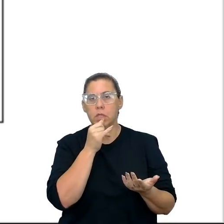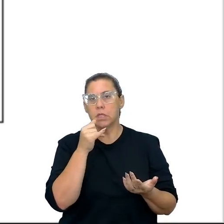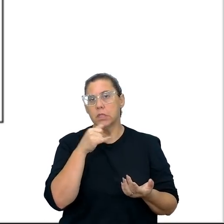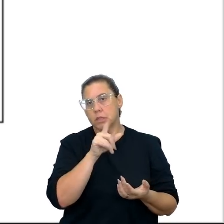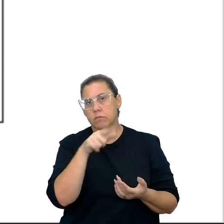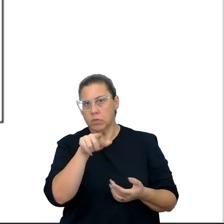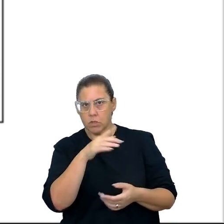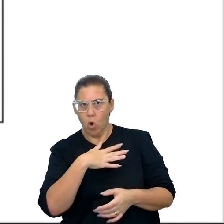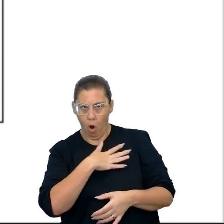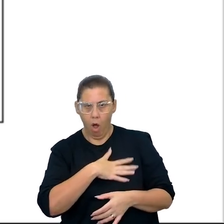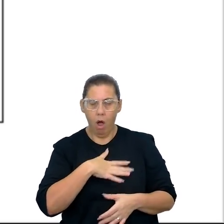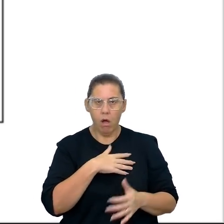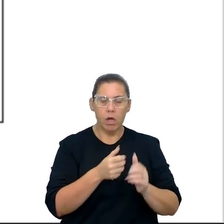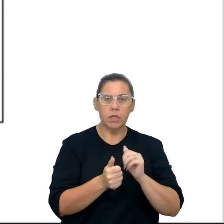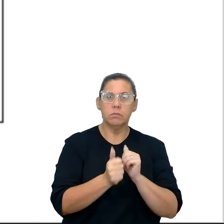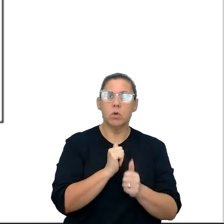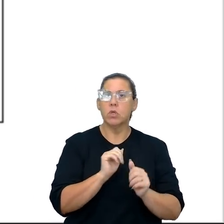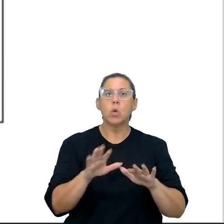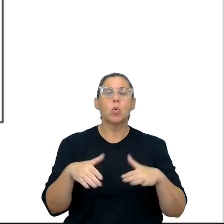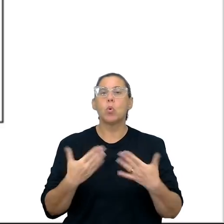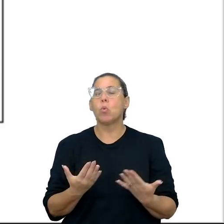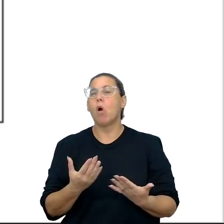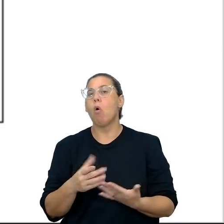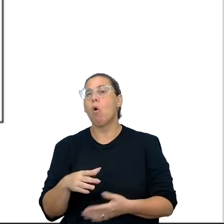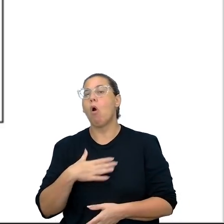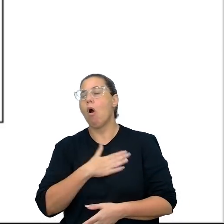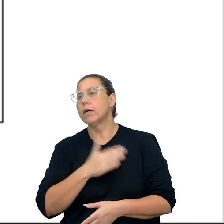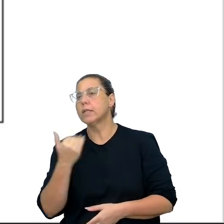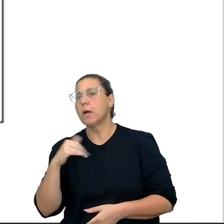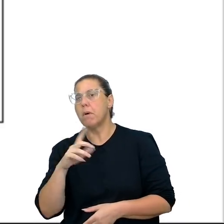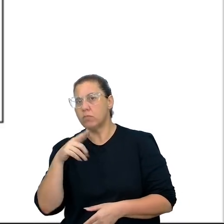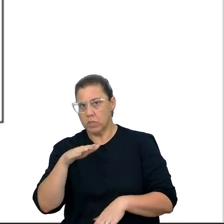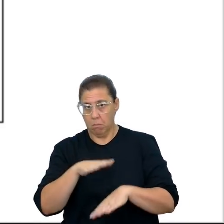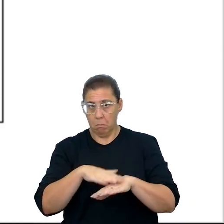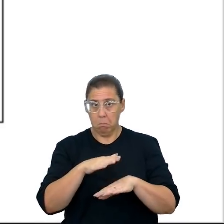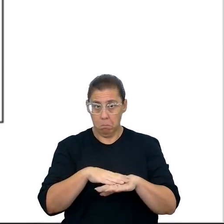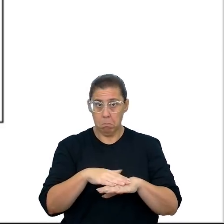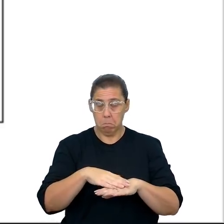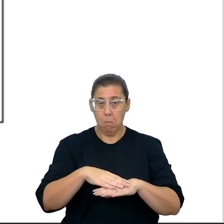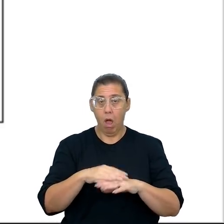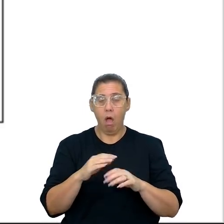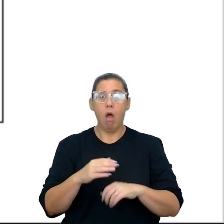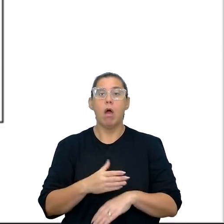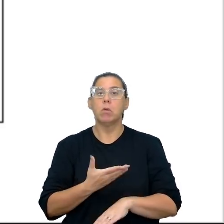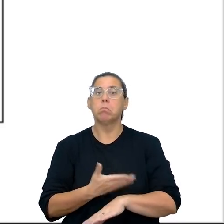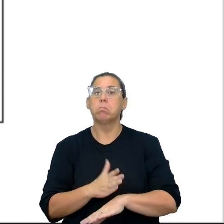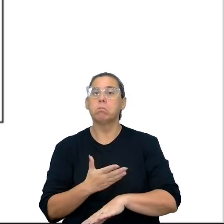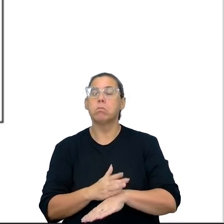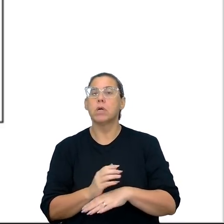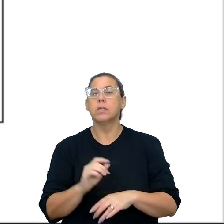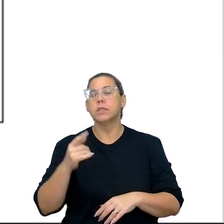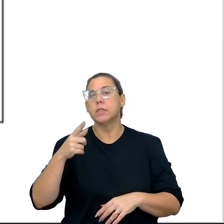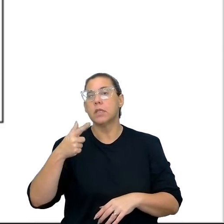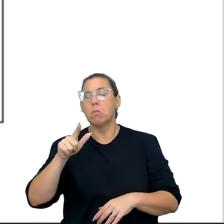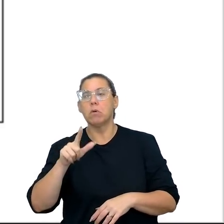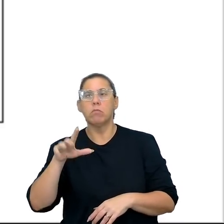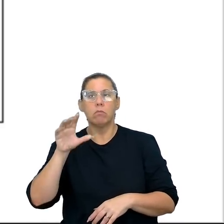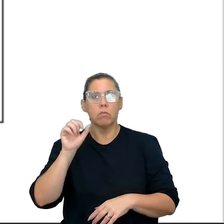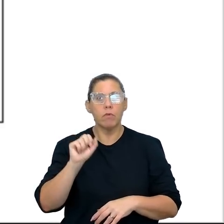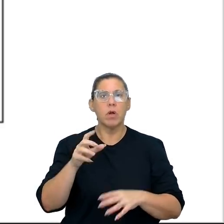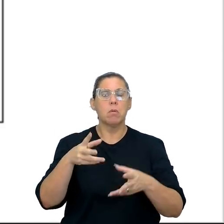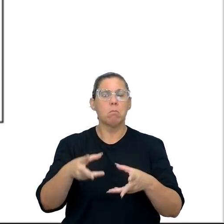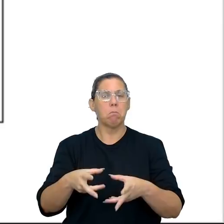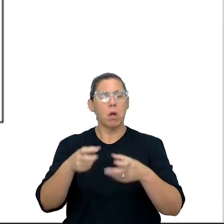se eles gostam de esporte, quais eles preferem, se eles praticam algum esporte. E aí, depois de você ouvir, comente que